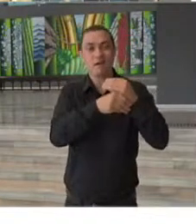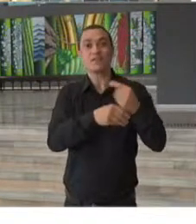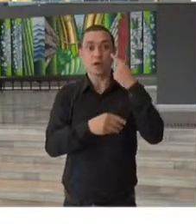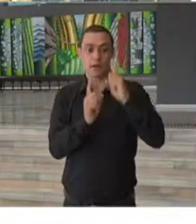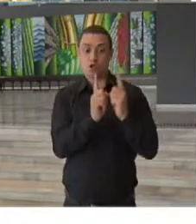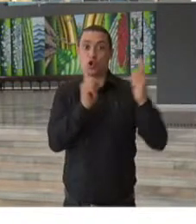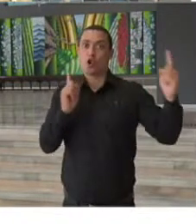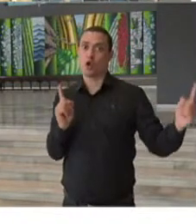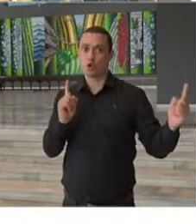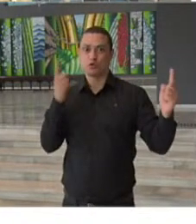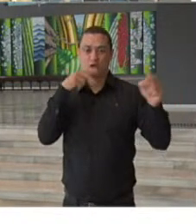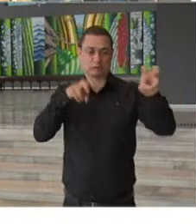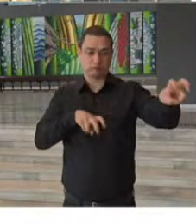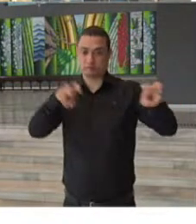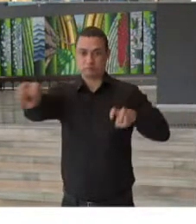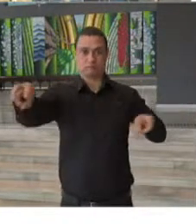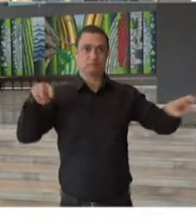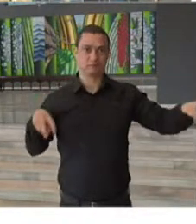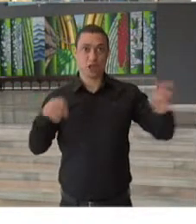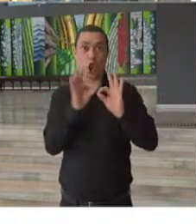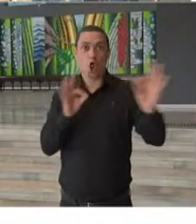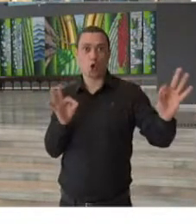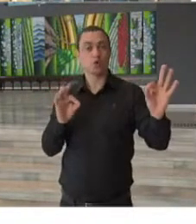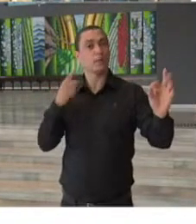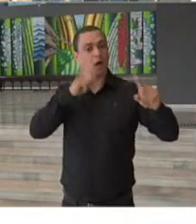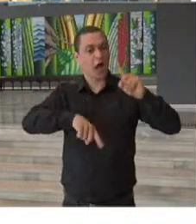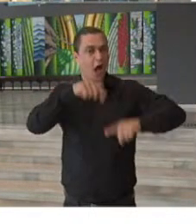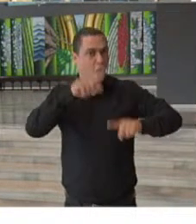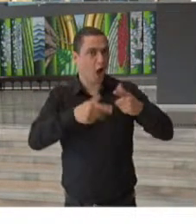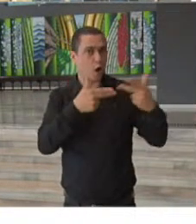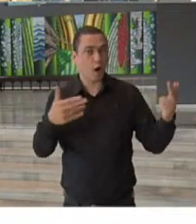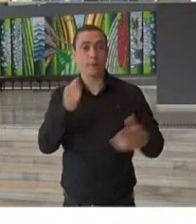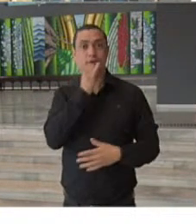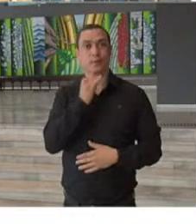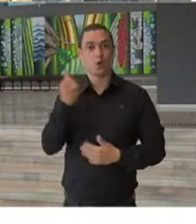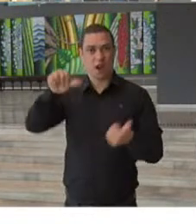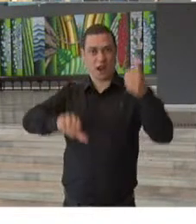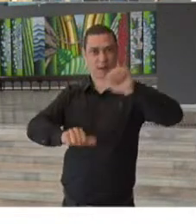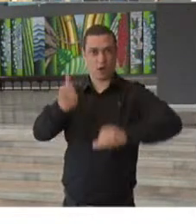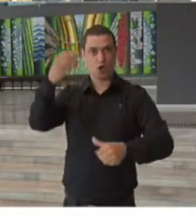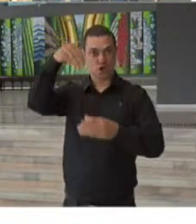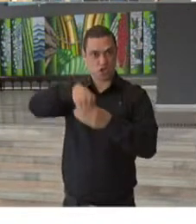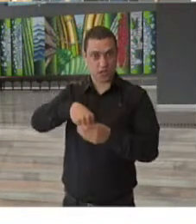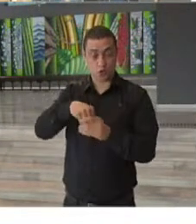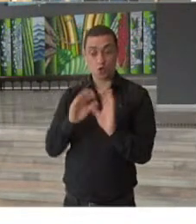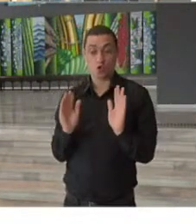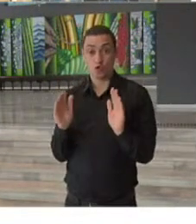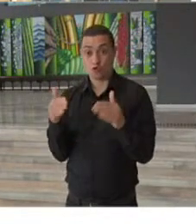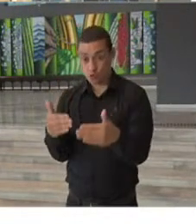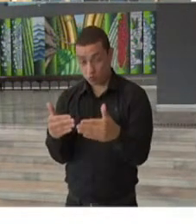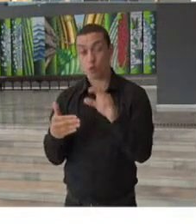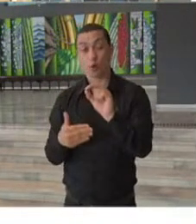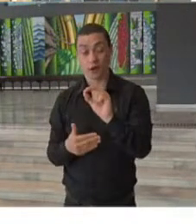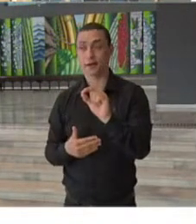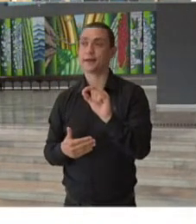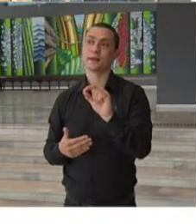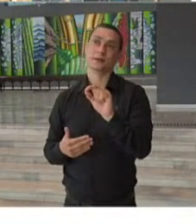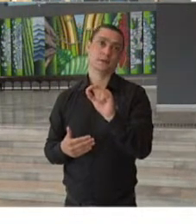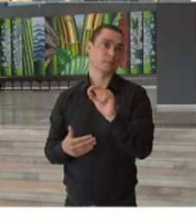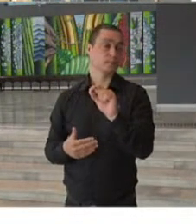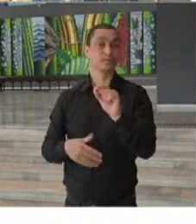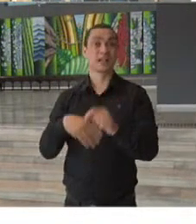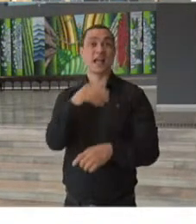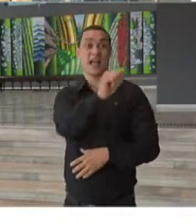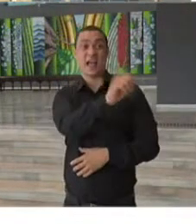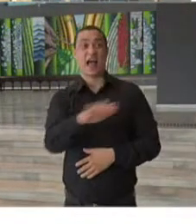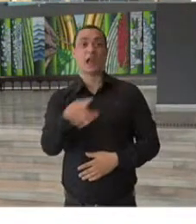distanciamento, sempre observando os cuidados, atividades, por exemplo, em uso de laboratórios, focada em alunos